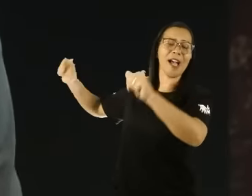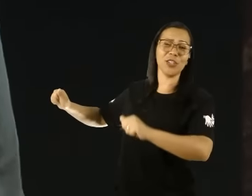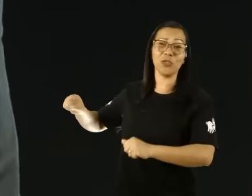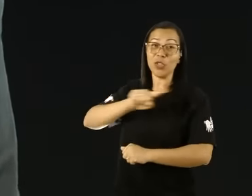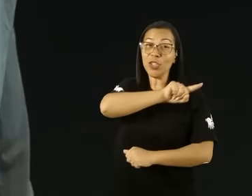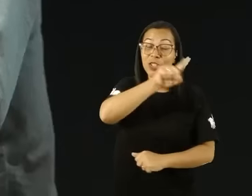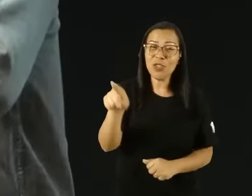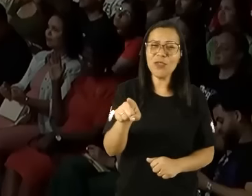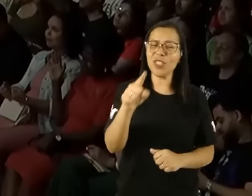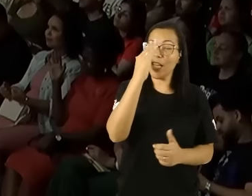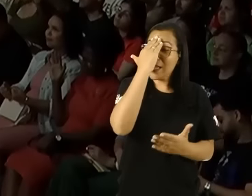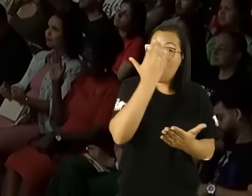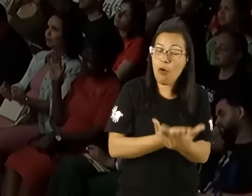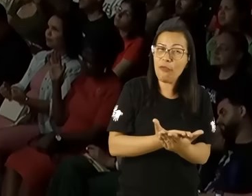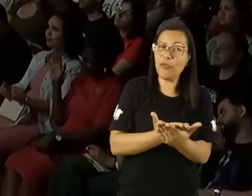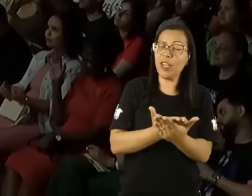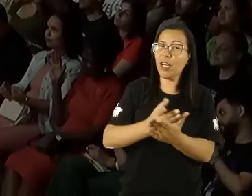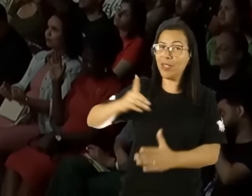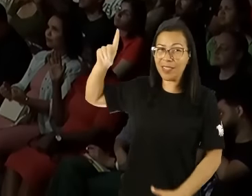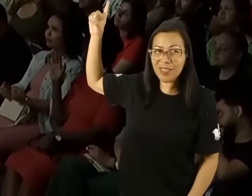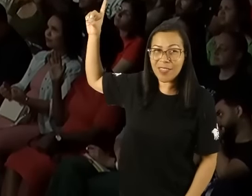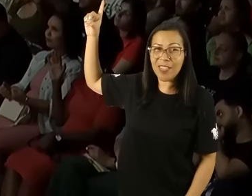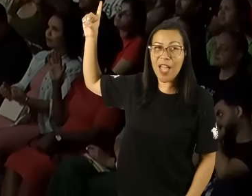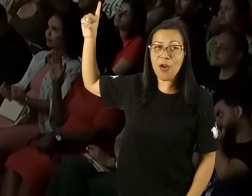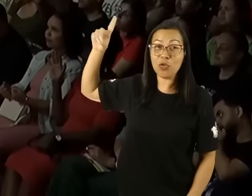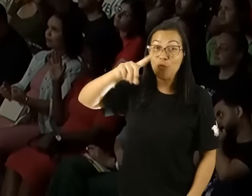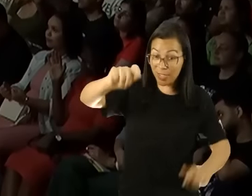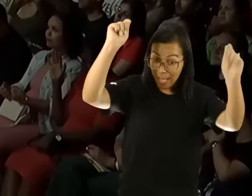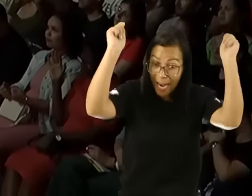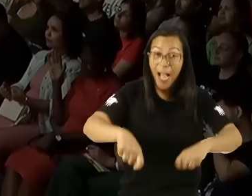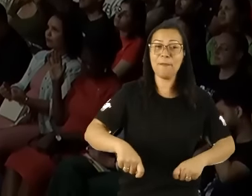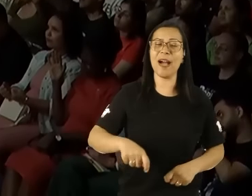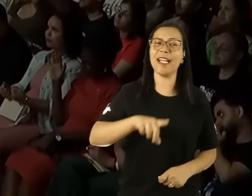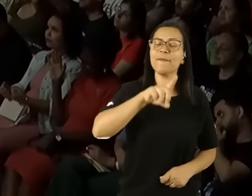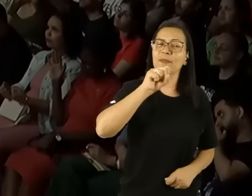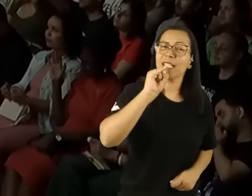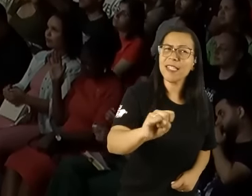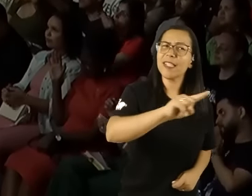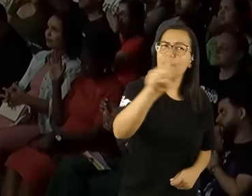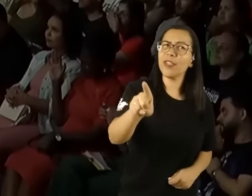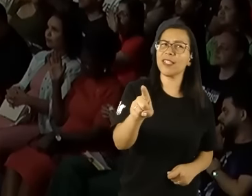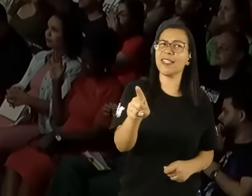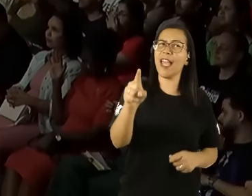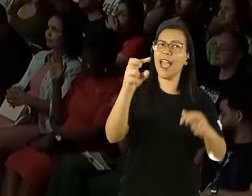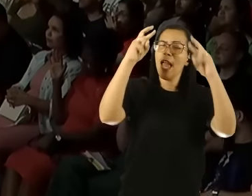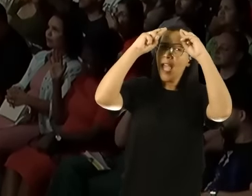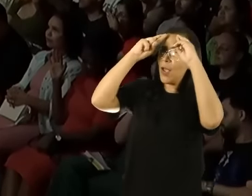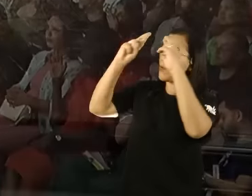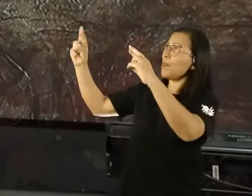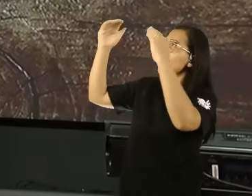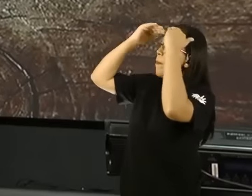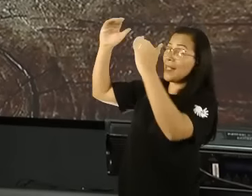propósito, ninguém te para. Quando você está alinhado no meu propósito, você é habilidoso. Quando você está alinhado no meu propósito, nós você é eficaz. Quando eu estou com